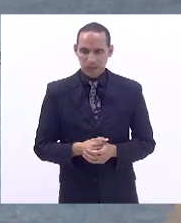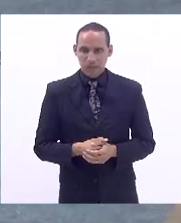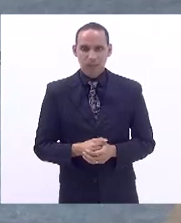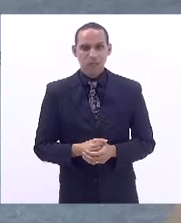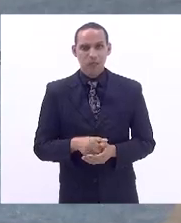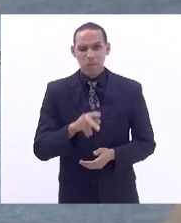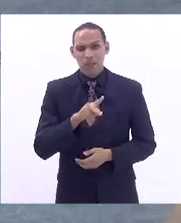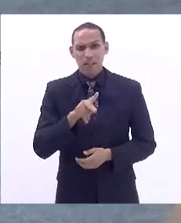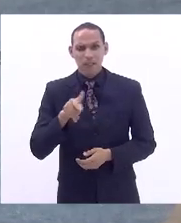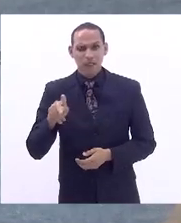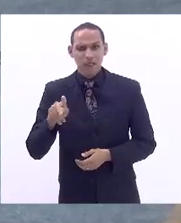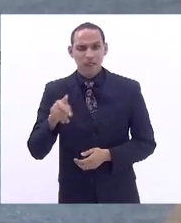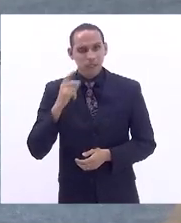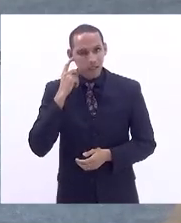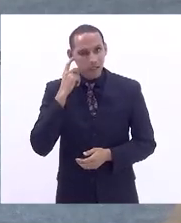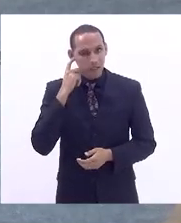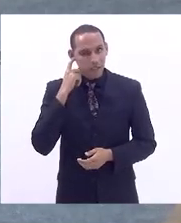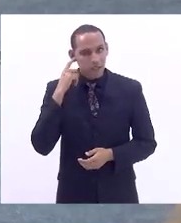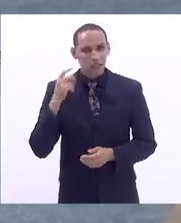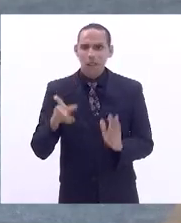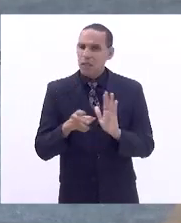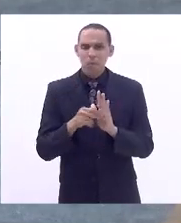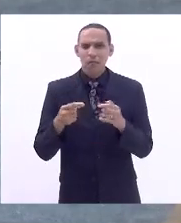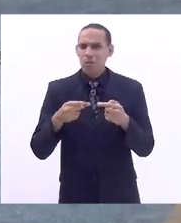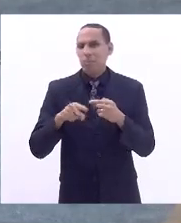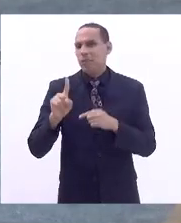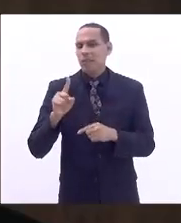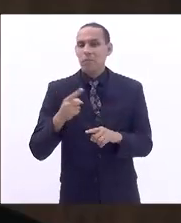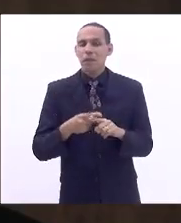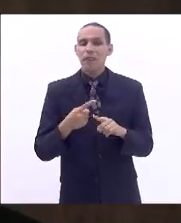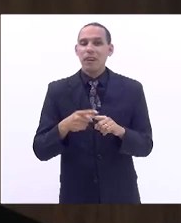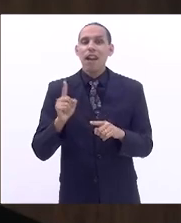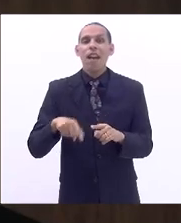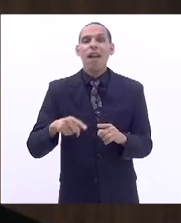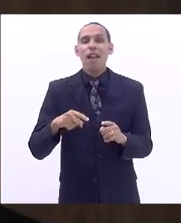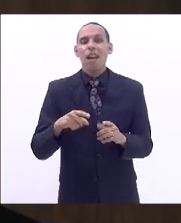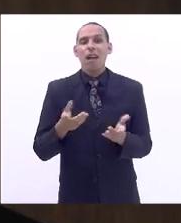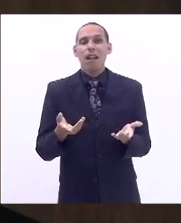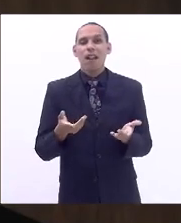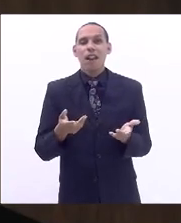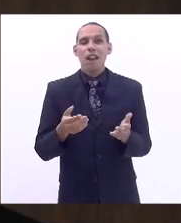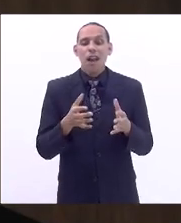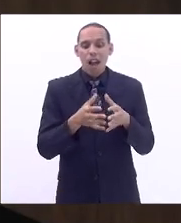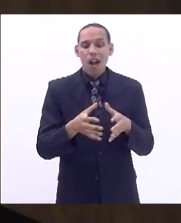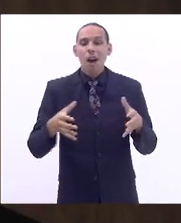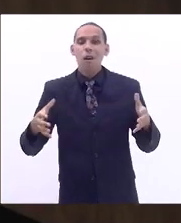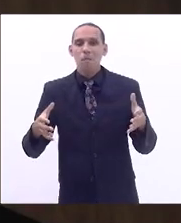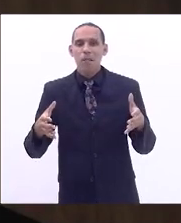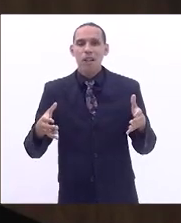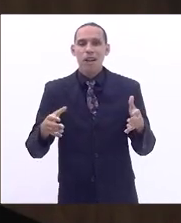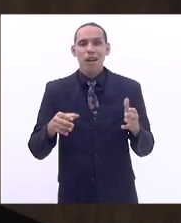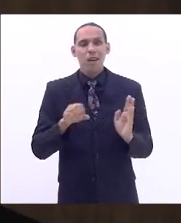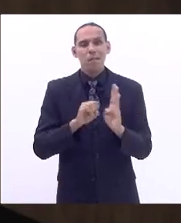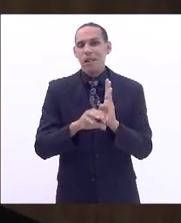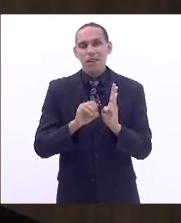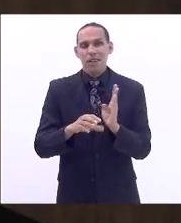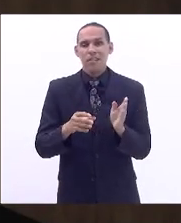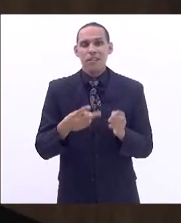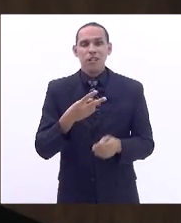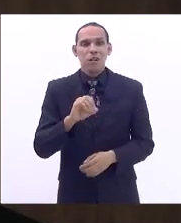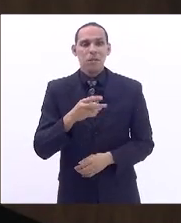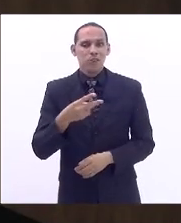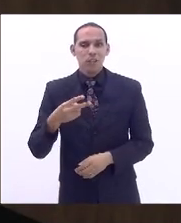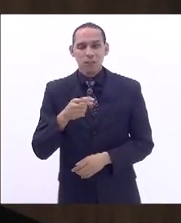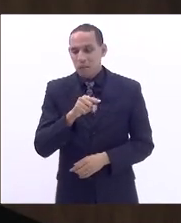e o padre cabe mesmo porque é revolta é a ampliação do benefício de 22